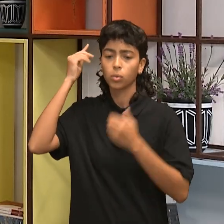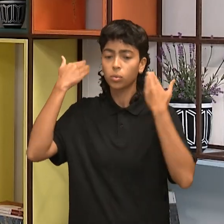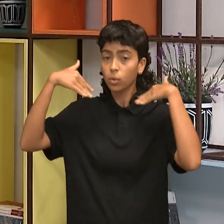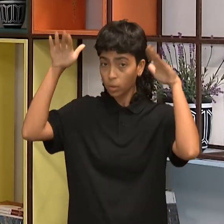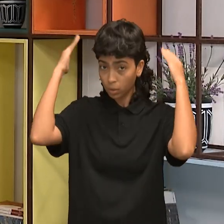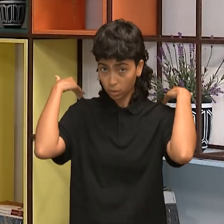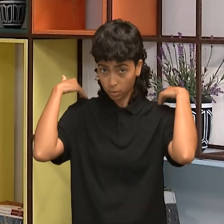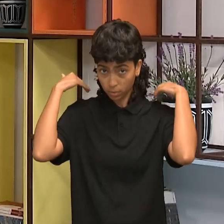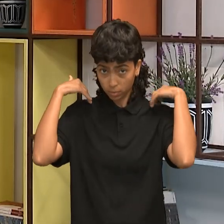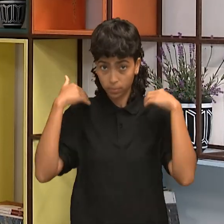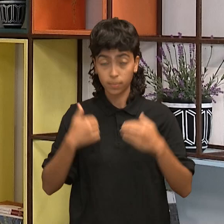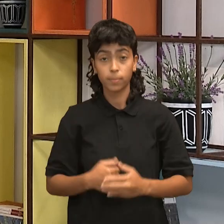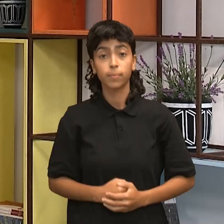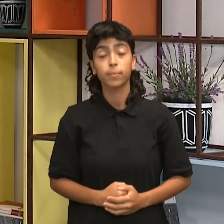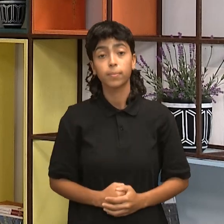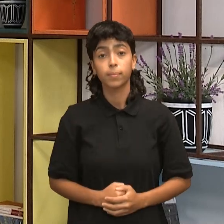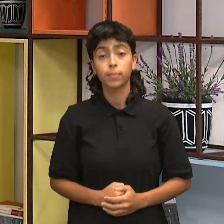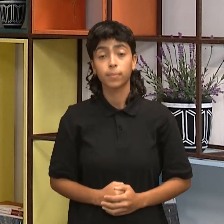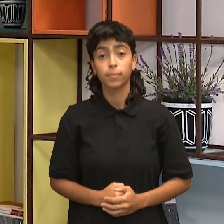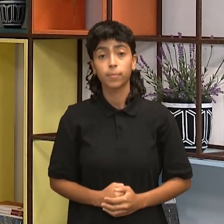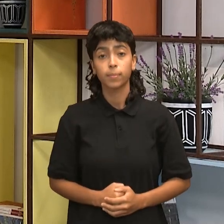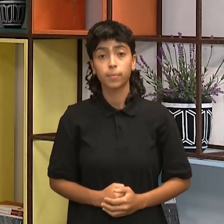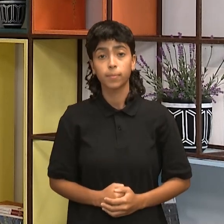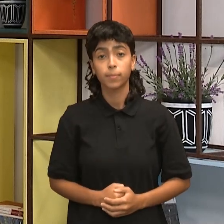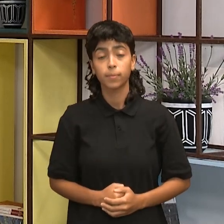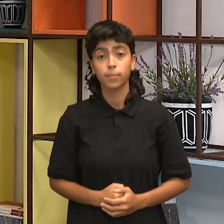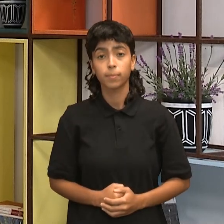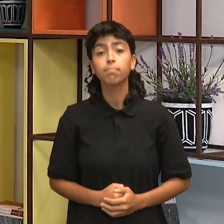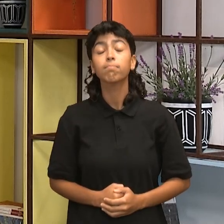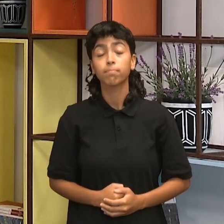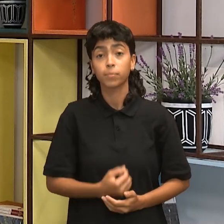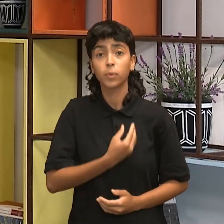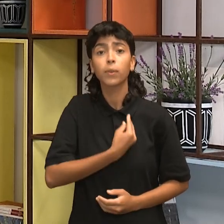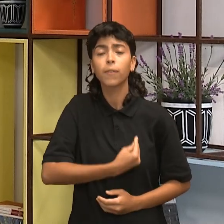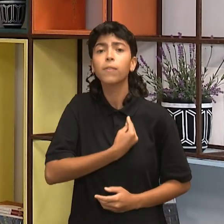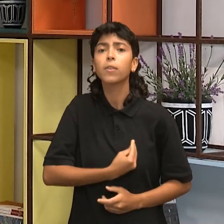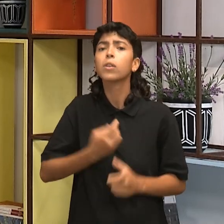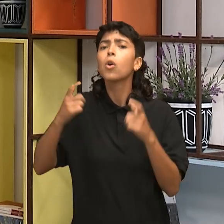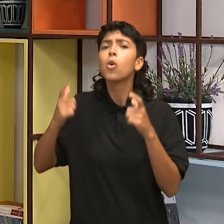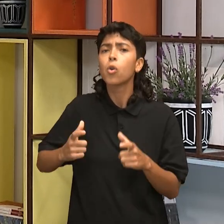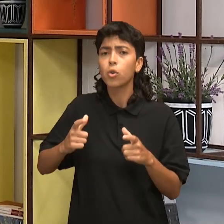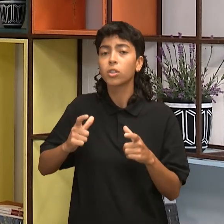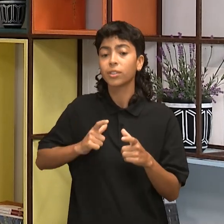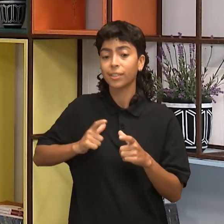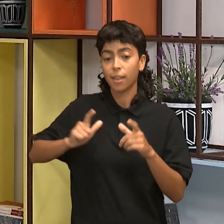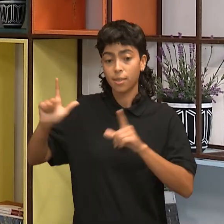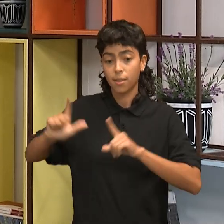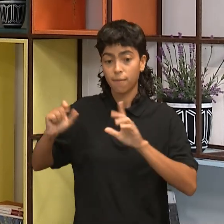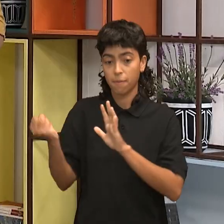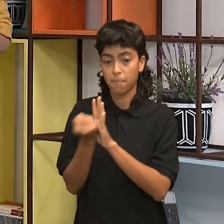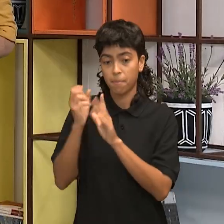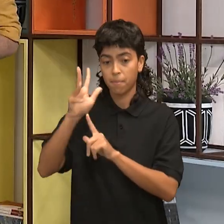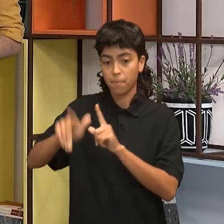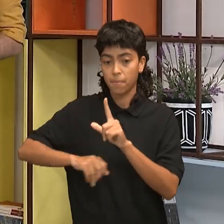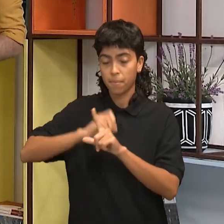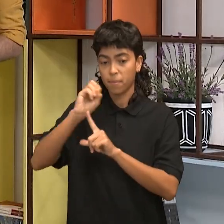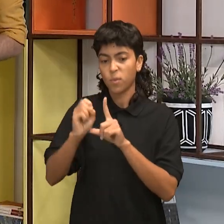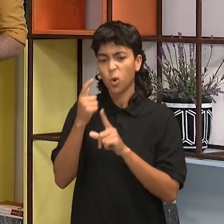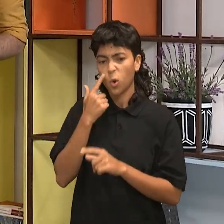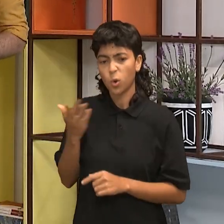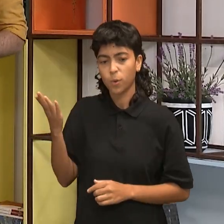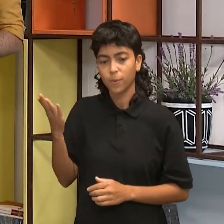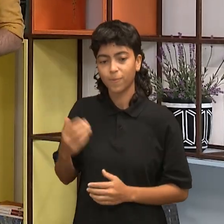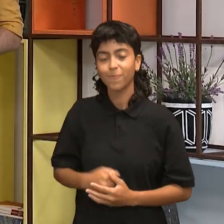e nas laterais e atrás são na altura dos ombros. Eu estou aqui em uma parte do nosso estúdio onde eu tenho uma telinha com a logomarca do Mundo